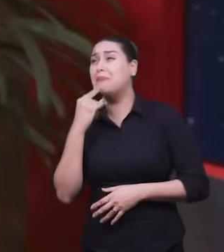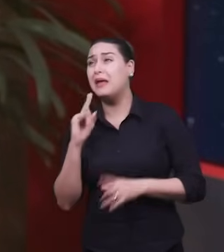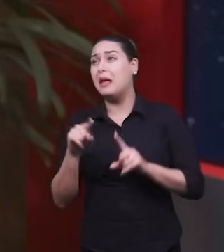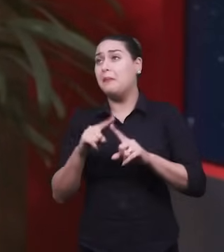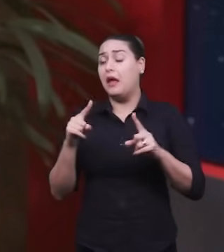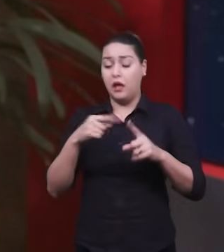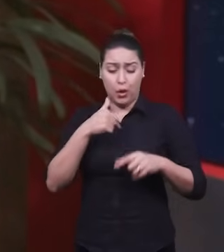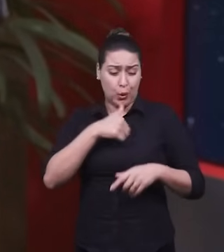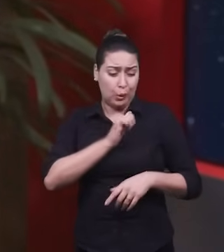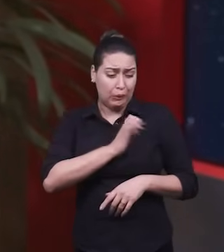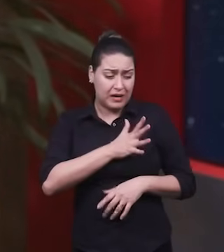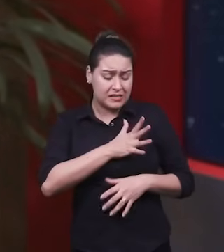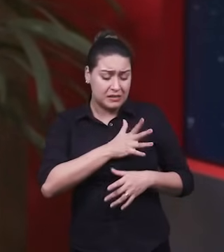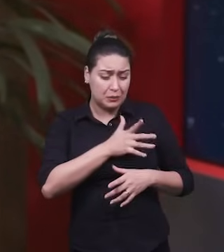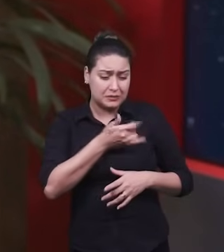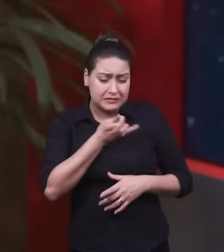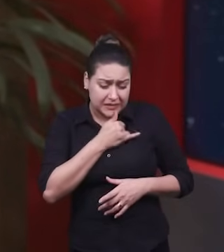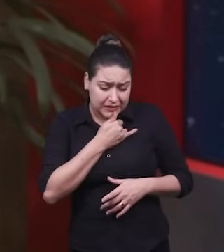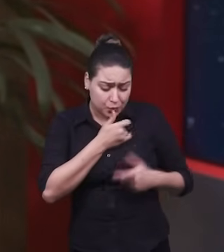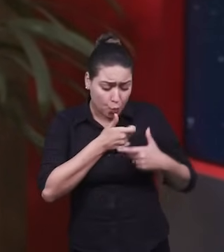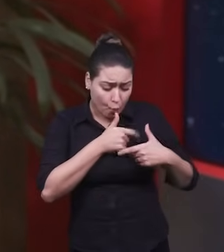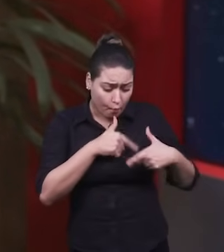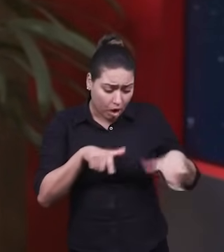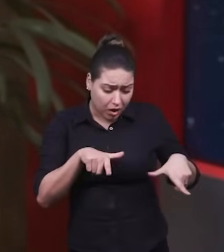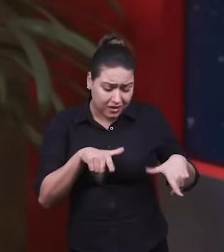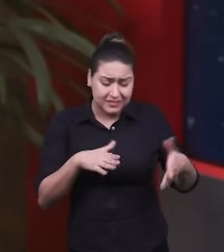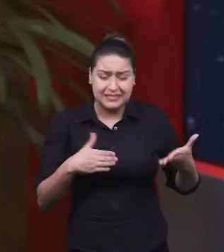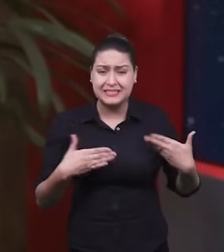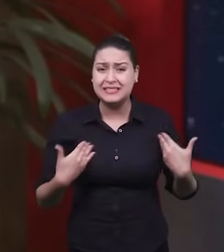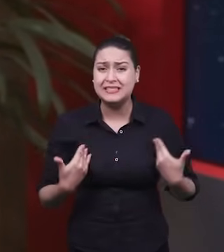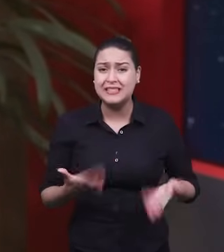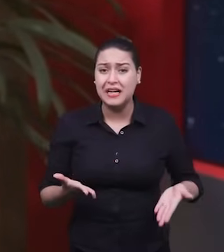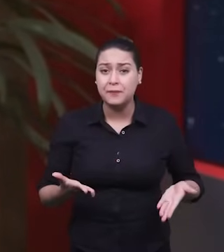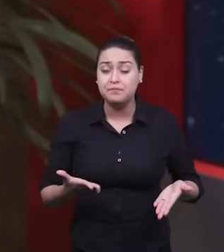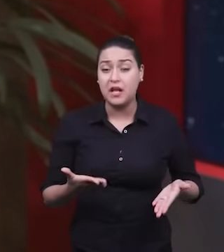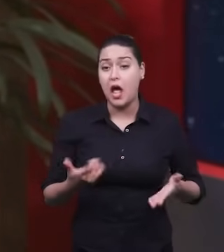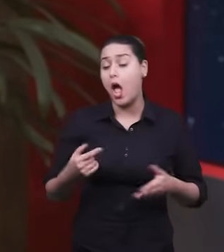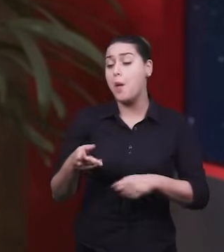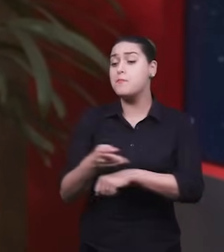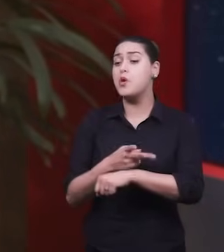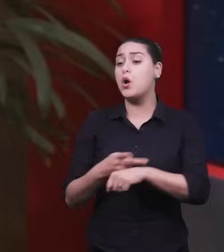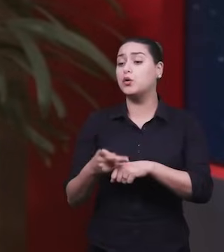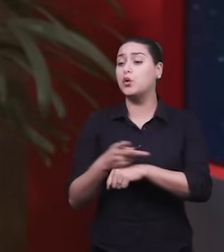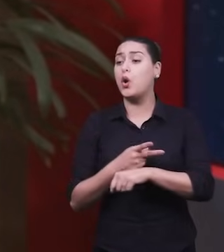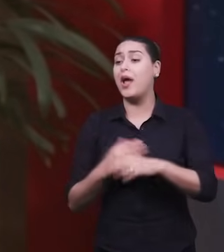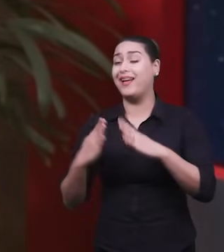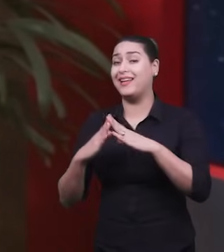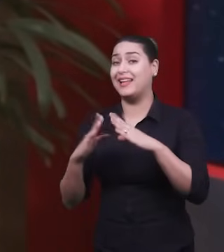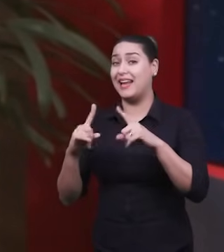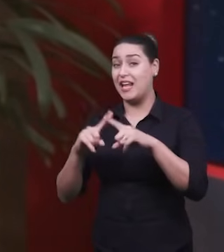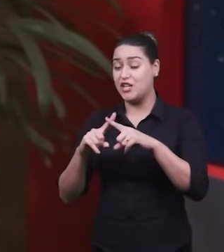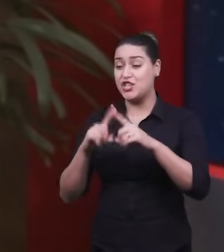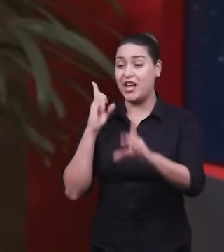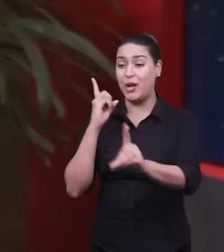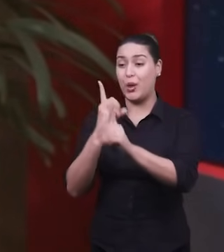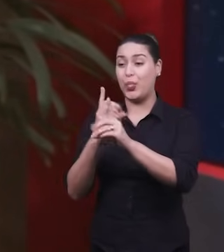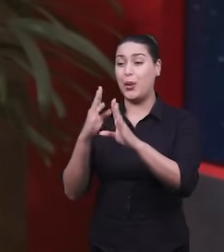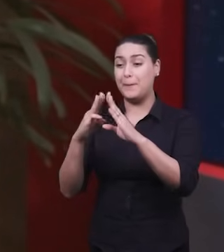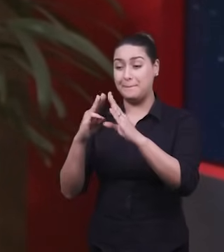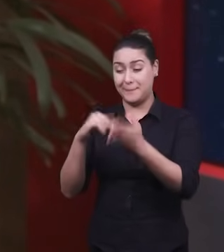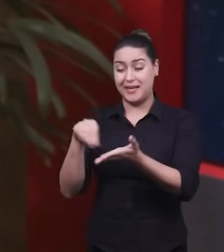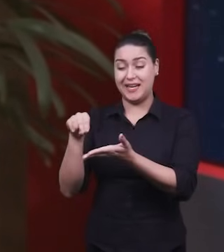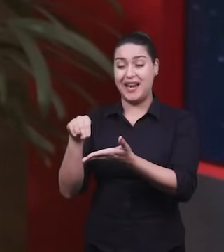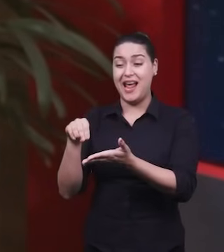aquilo, mas eu estou vazio. Aí ele foi procurar a igreja, uma igreja nossa, foi a